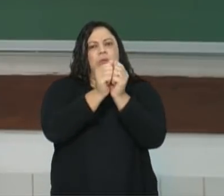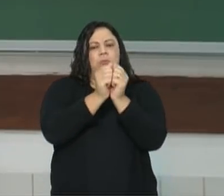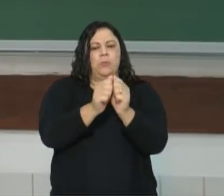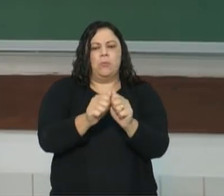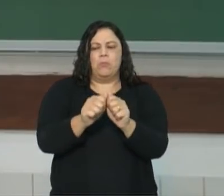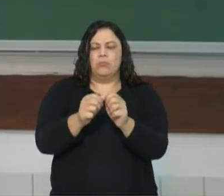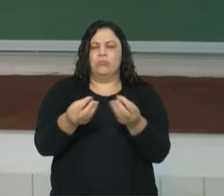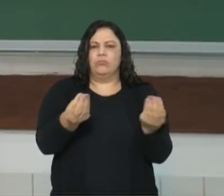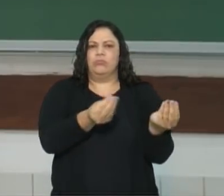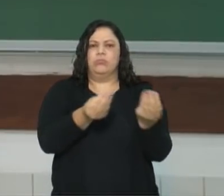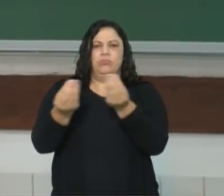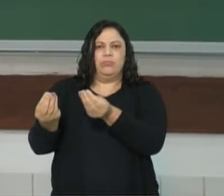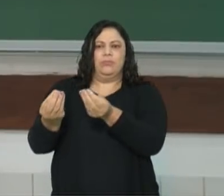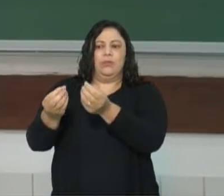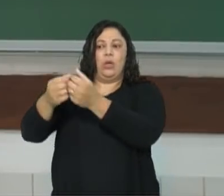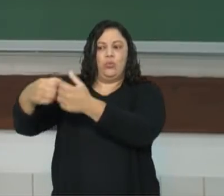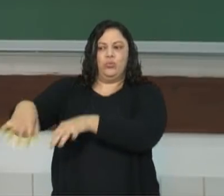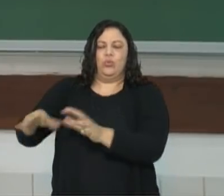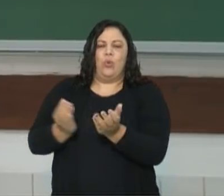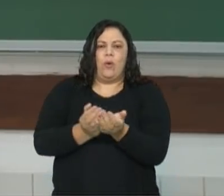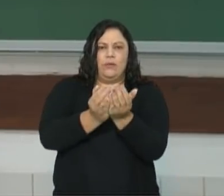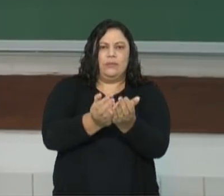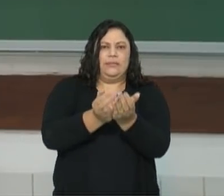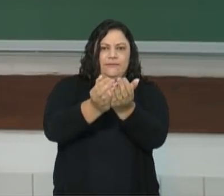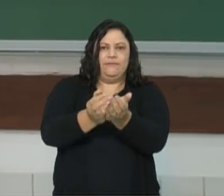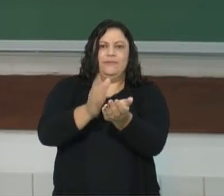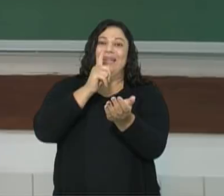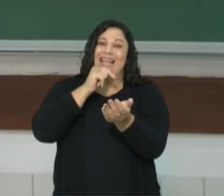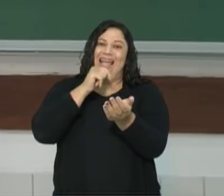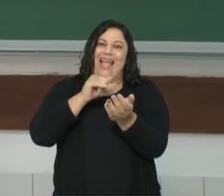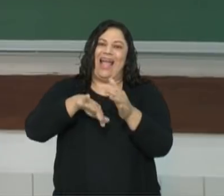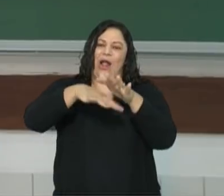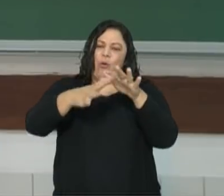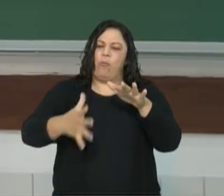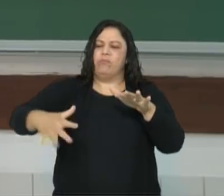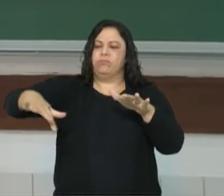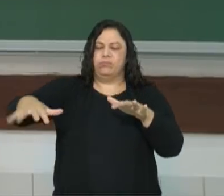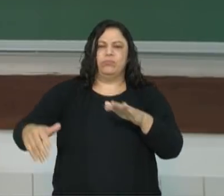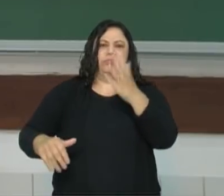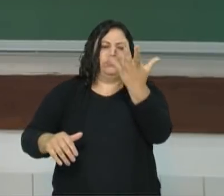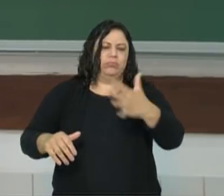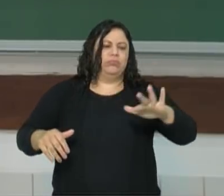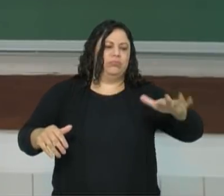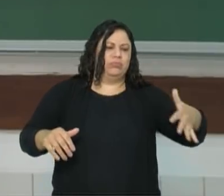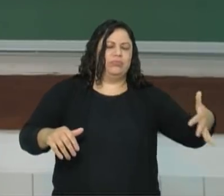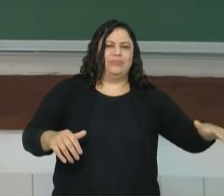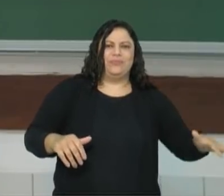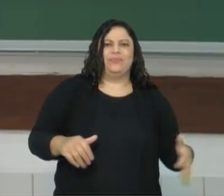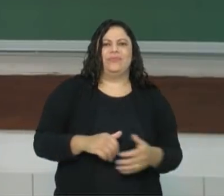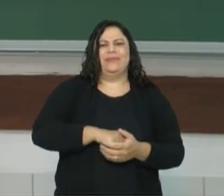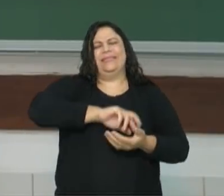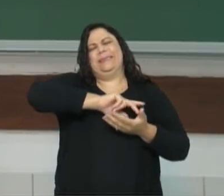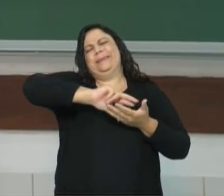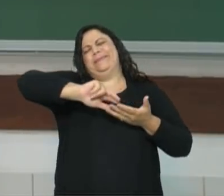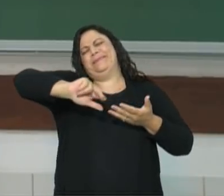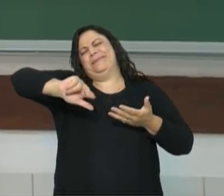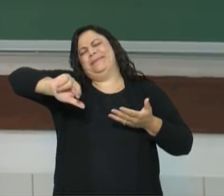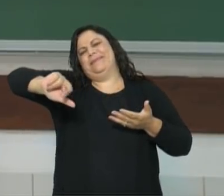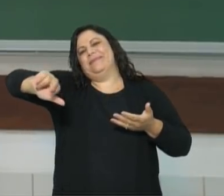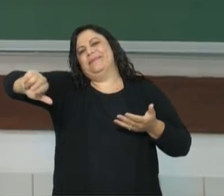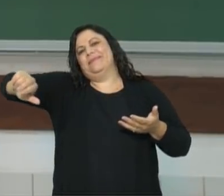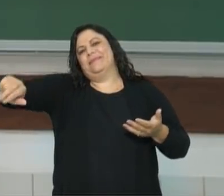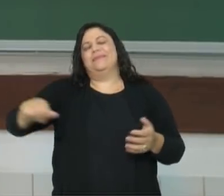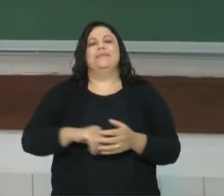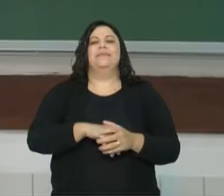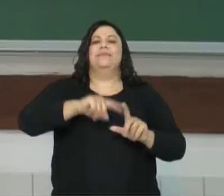descarregava a carga e descarregava a água dos lastros. Só que nessa água vem larvas de centenas de milhares de